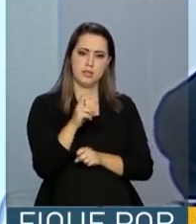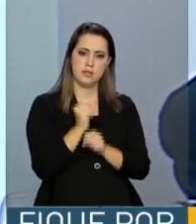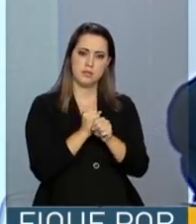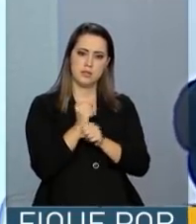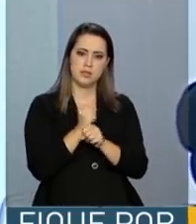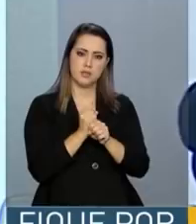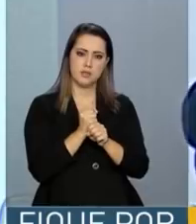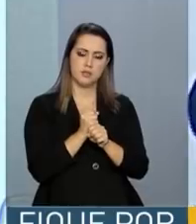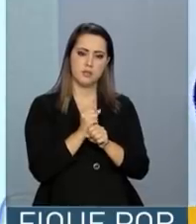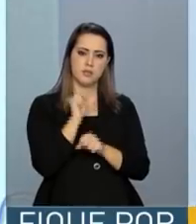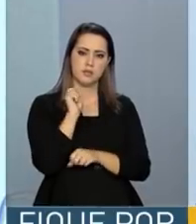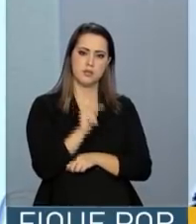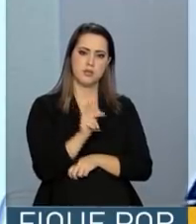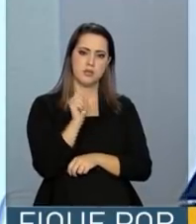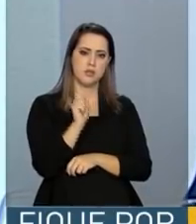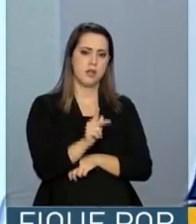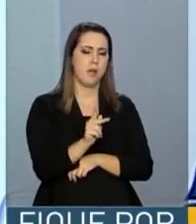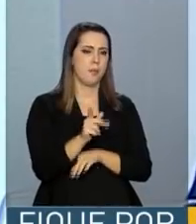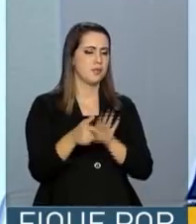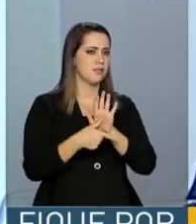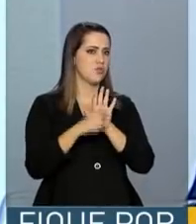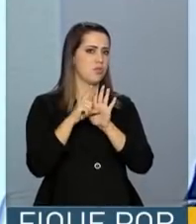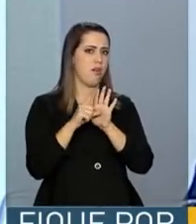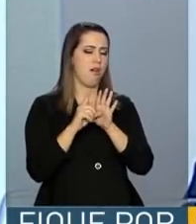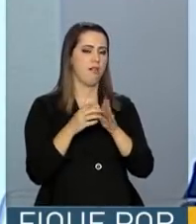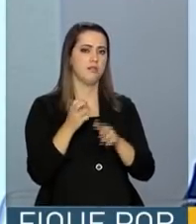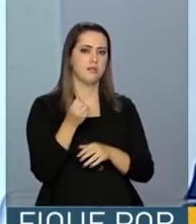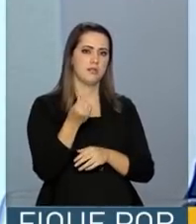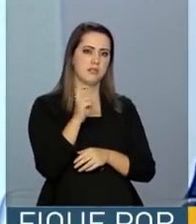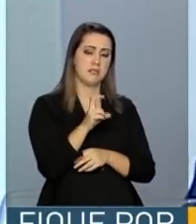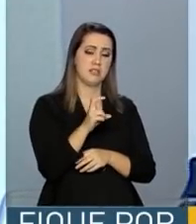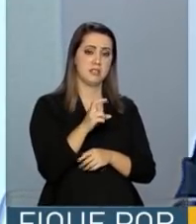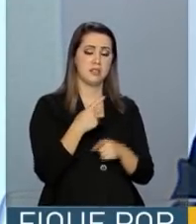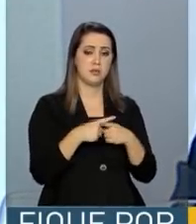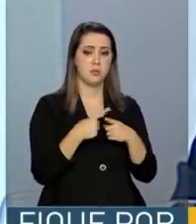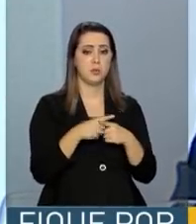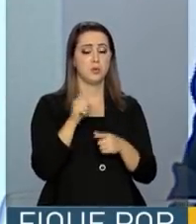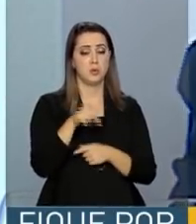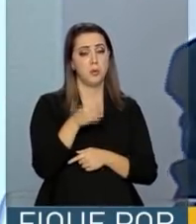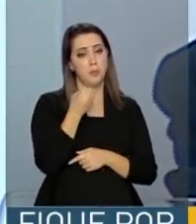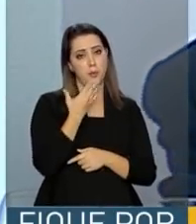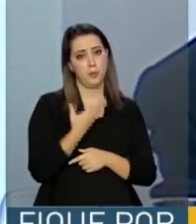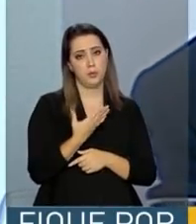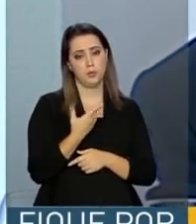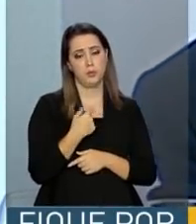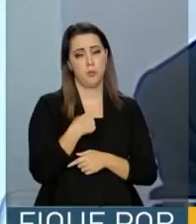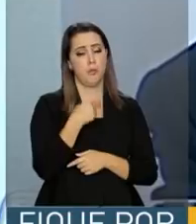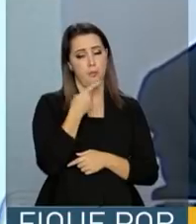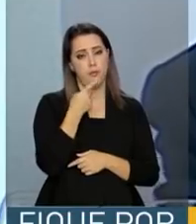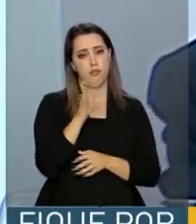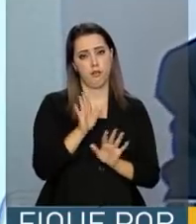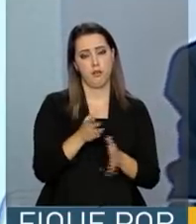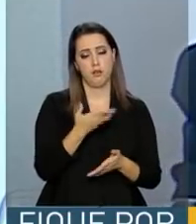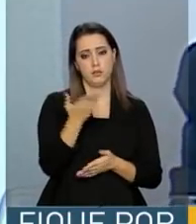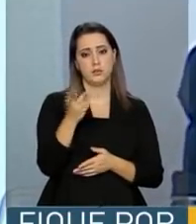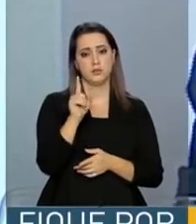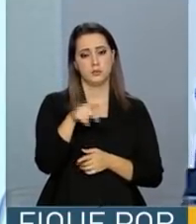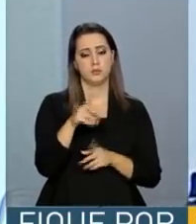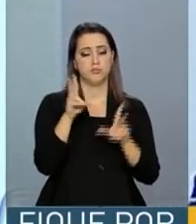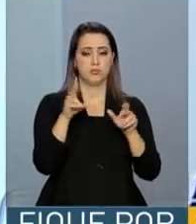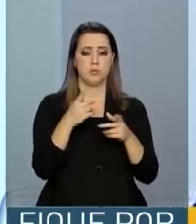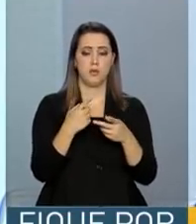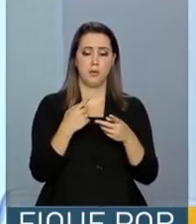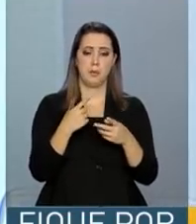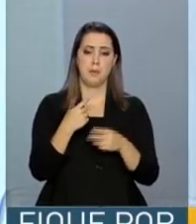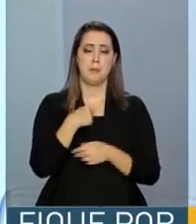contribuição talvez se aposentem muito anos muito antes dos 65 anos de idade portanto uma vantagem porque eu posso dizer que este seja o motivo bom